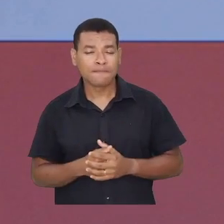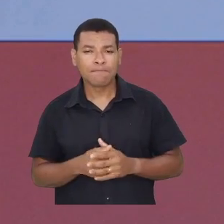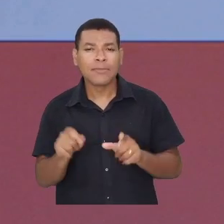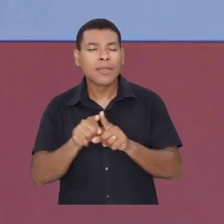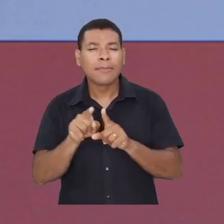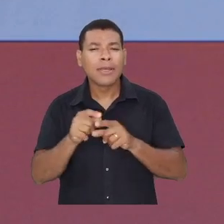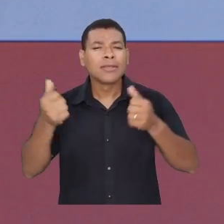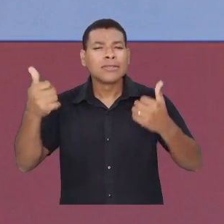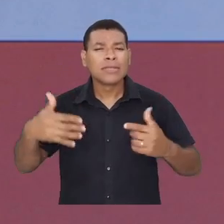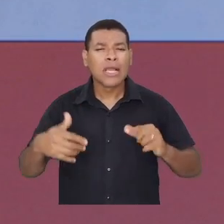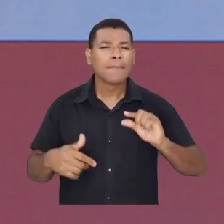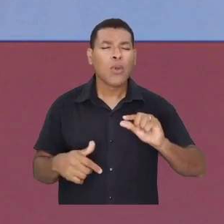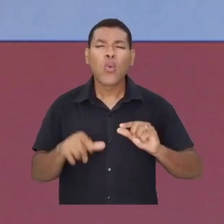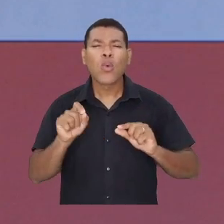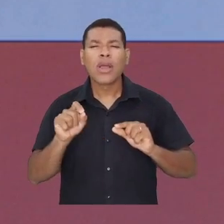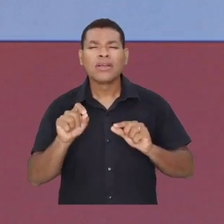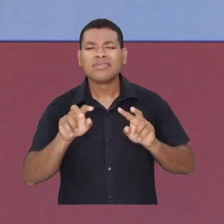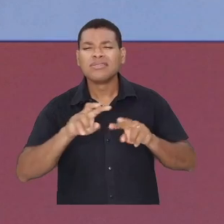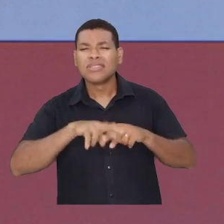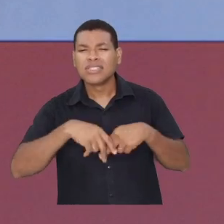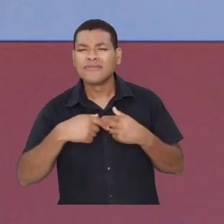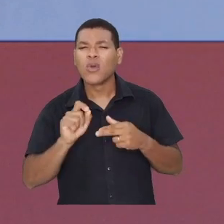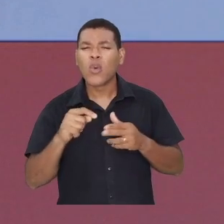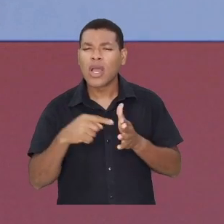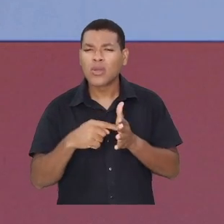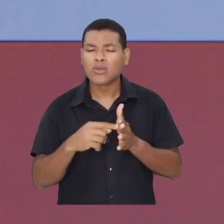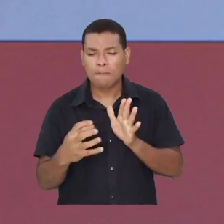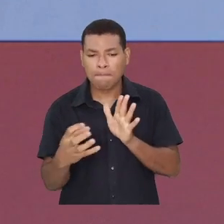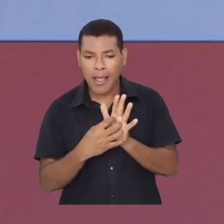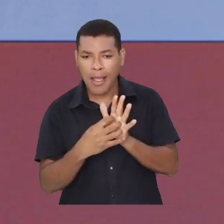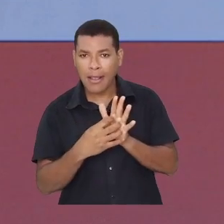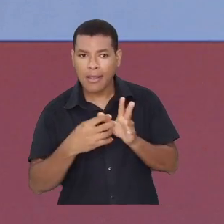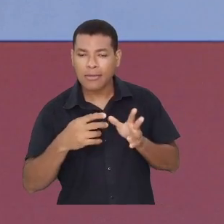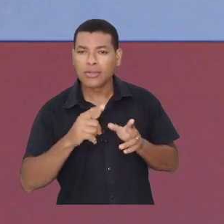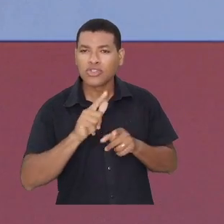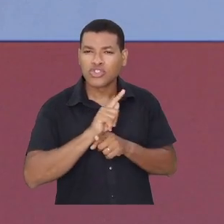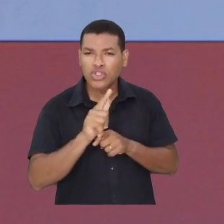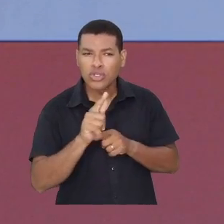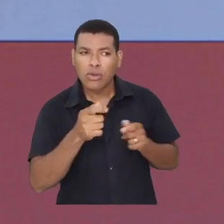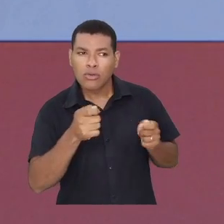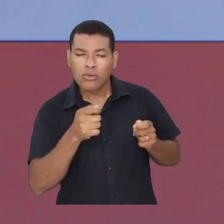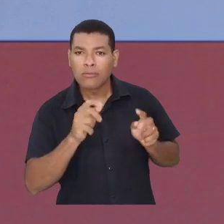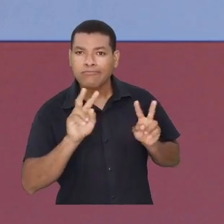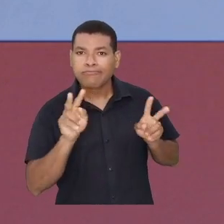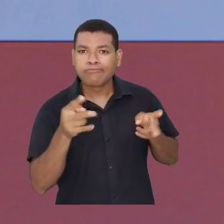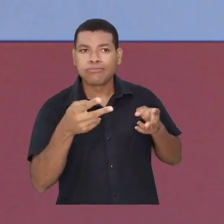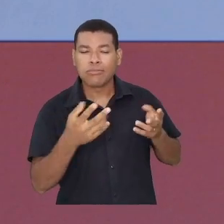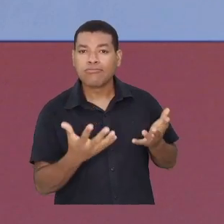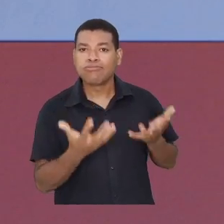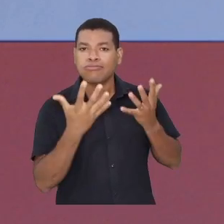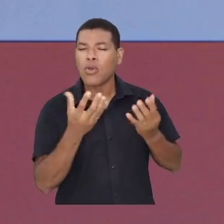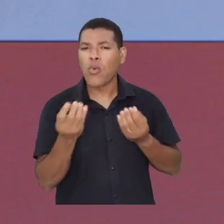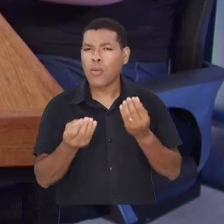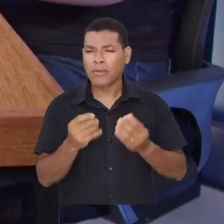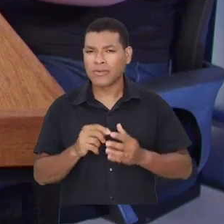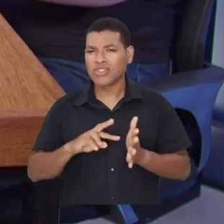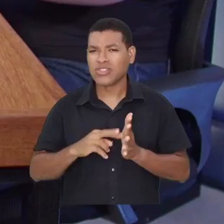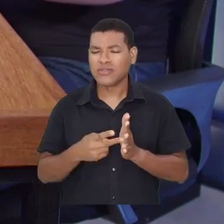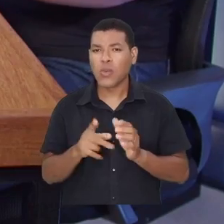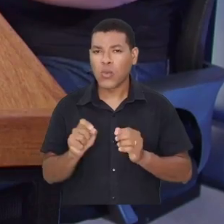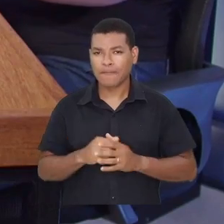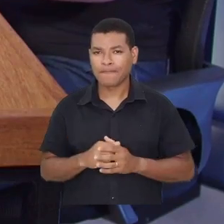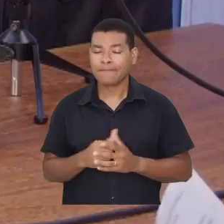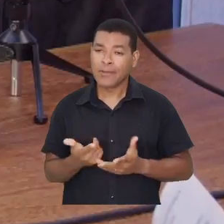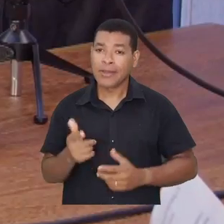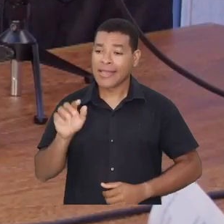falar um pouco sobre o que é employer branding, né? Para que serve, o que, que é isso, Má? Conta para a gente. Bom, vamos lá.